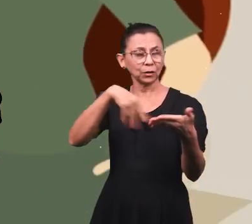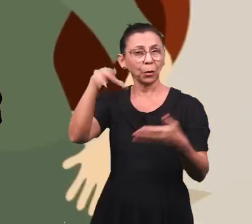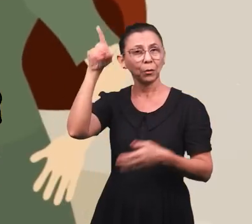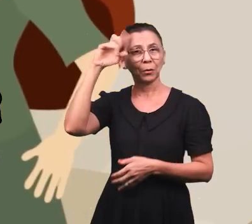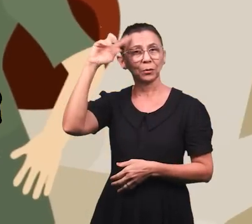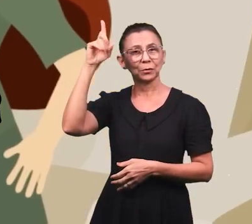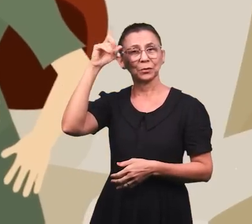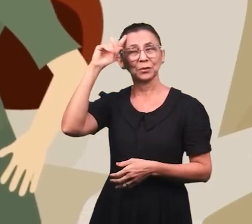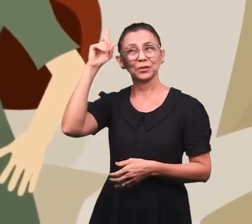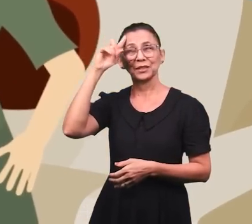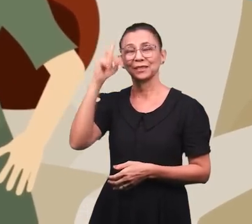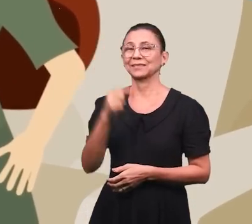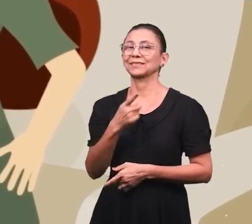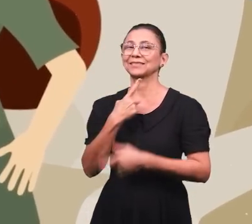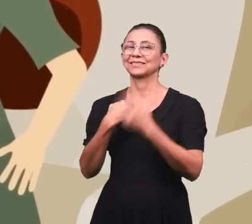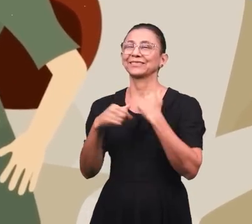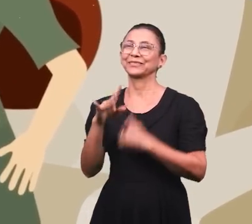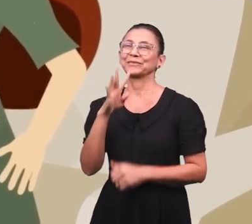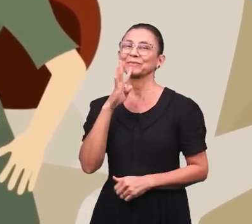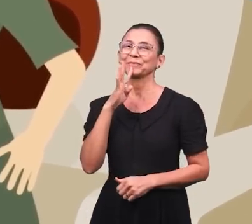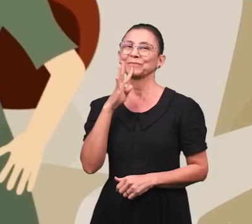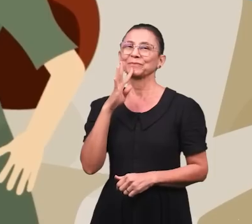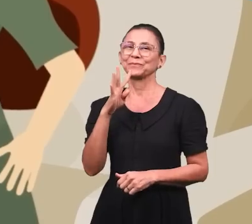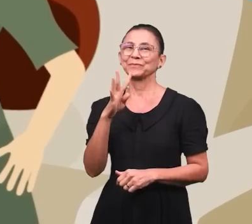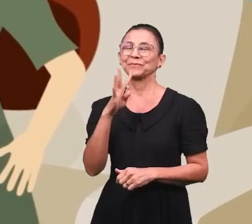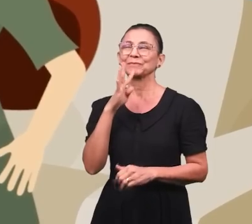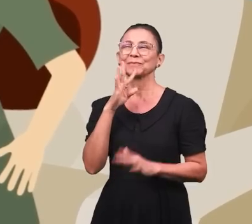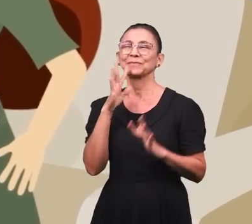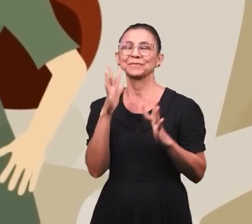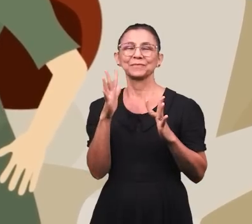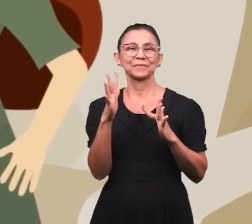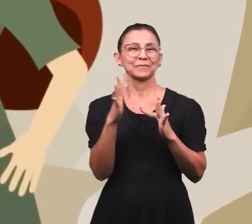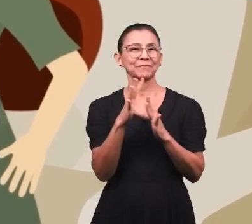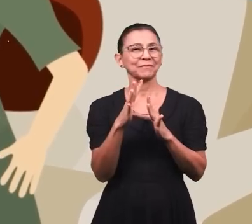sempre ler para mais de Jesus